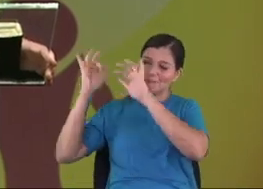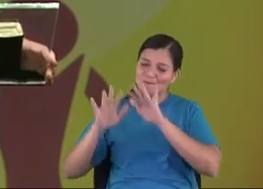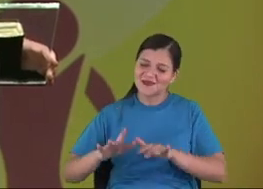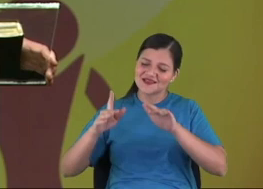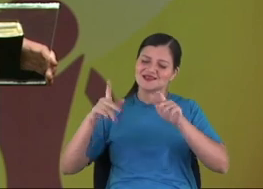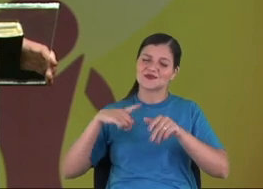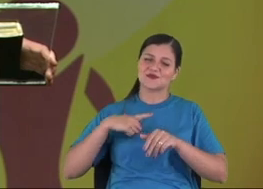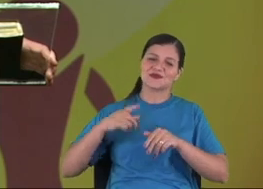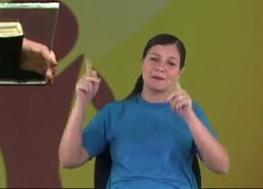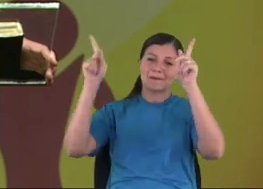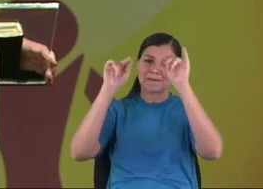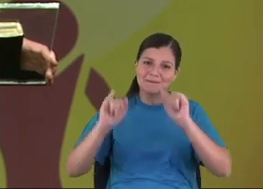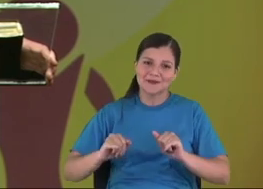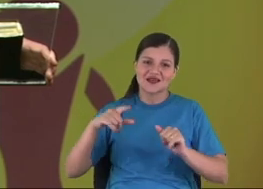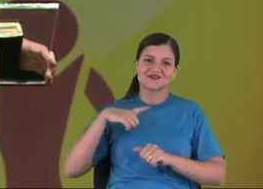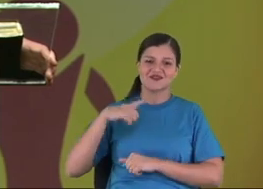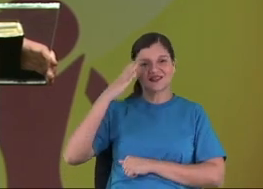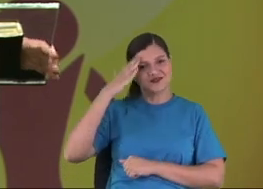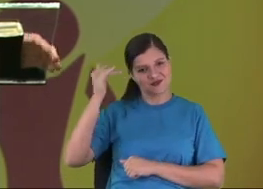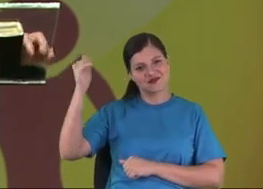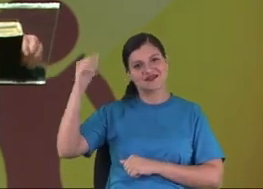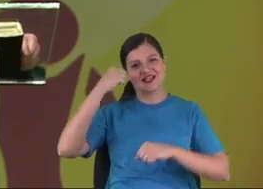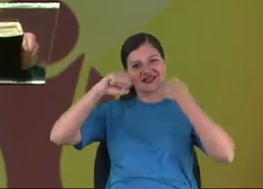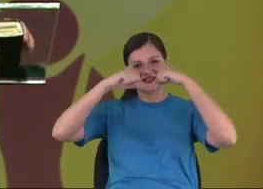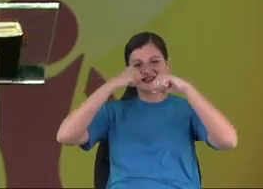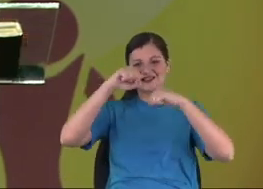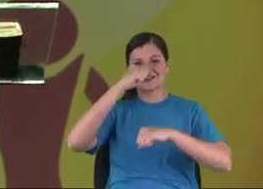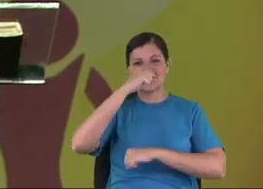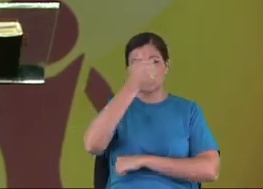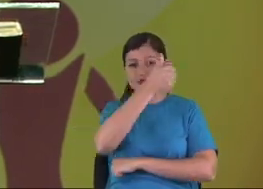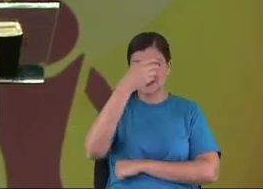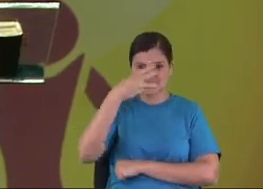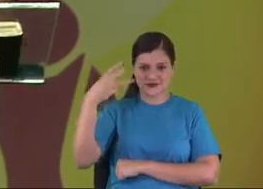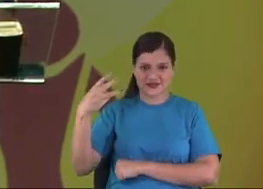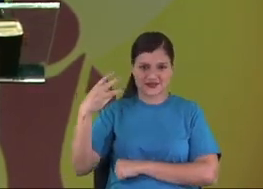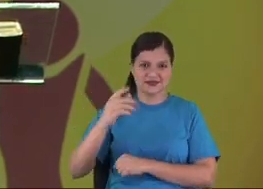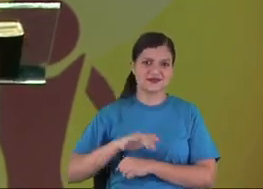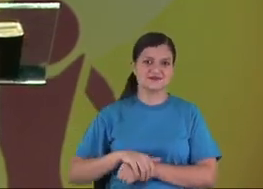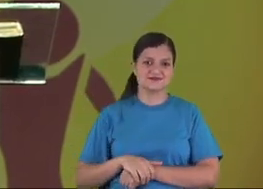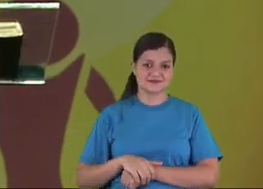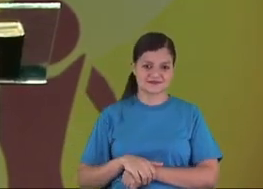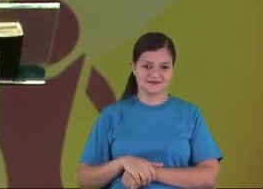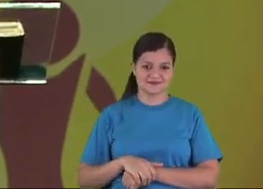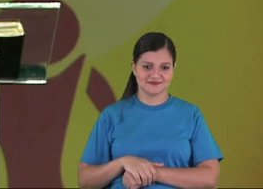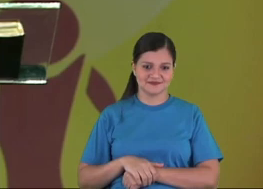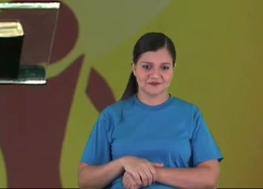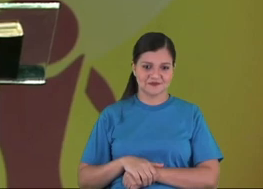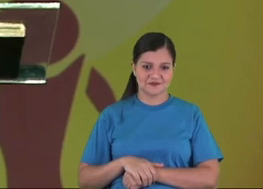paz, vai ter sucesso. Salmo 133. Bem,